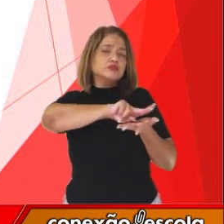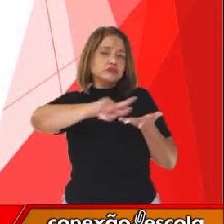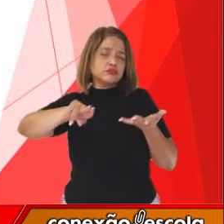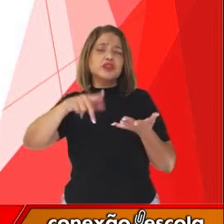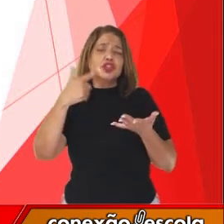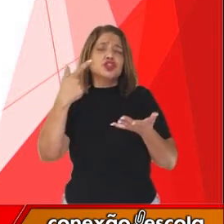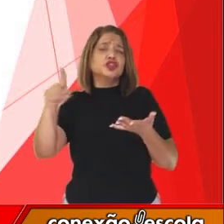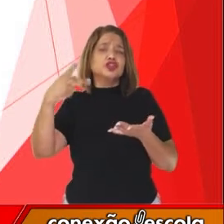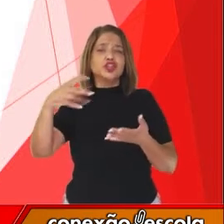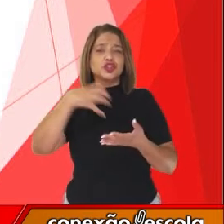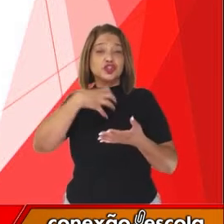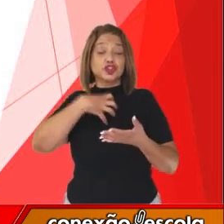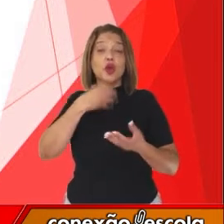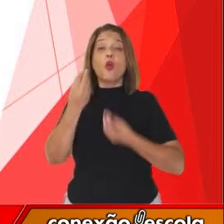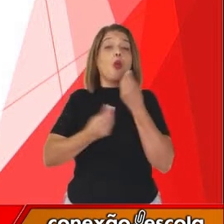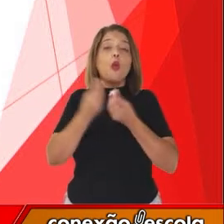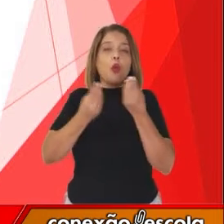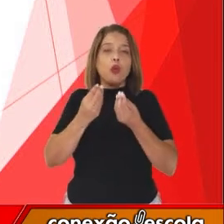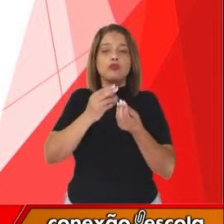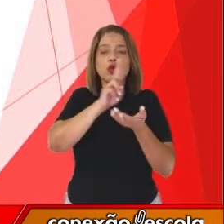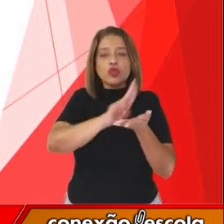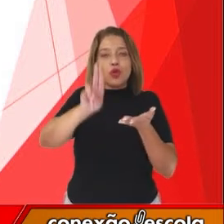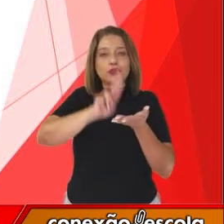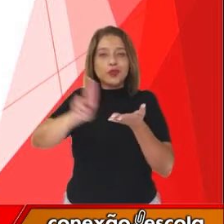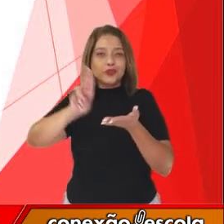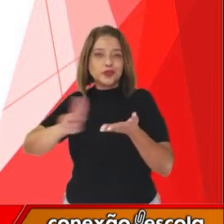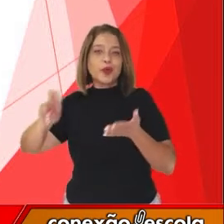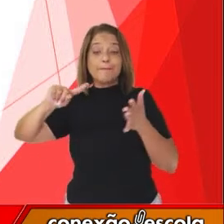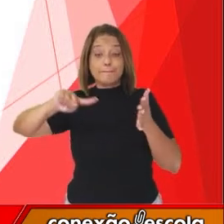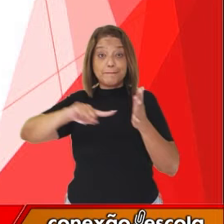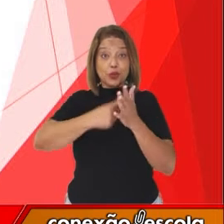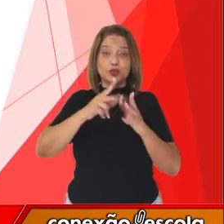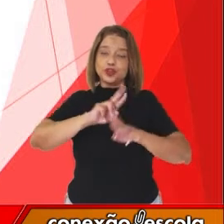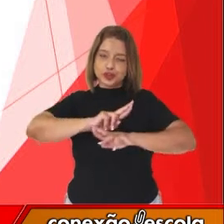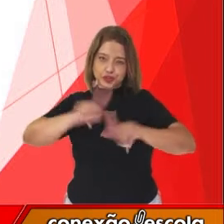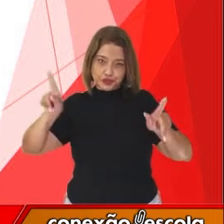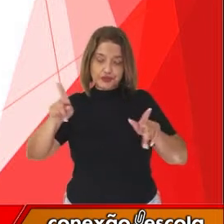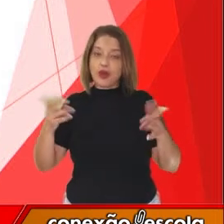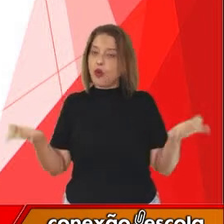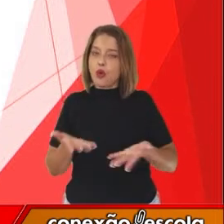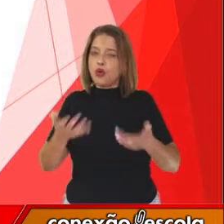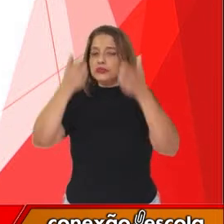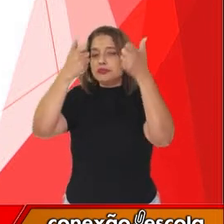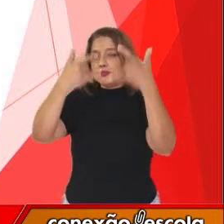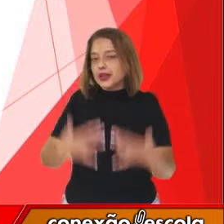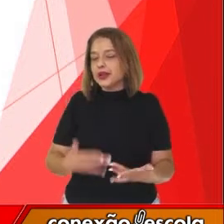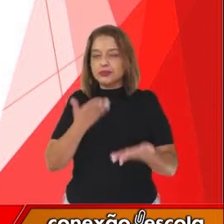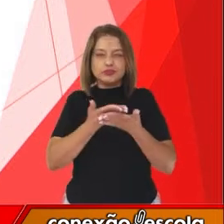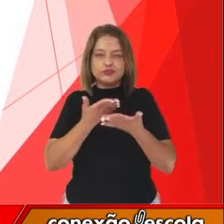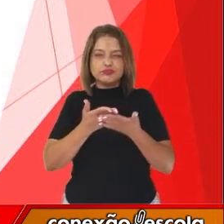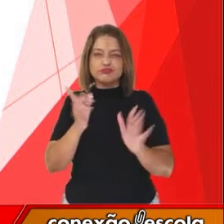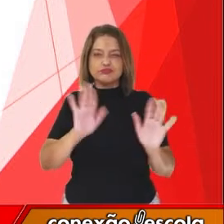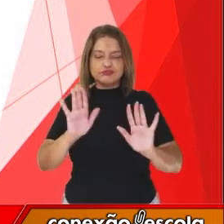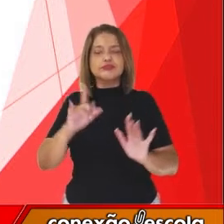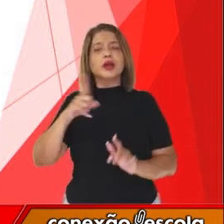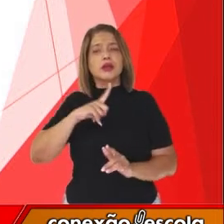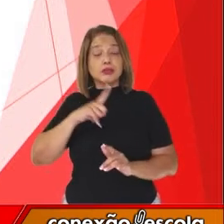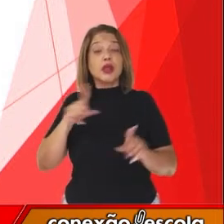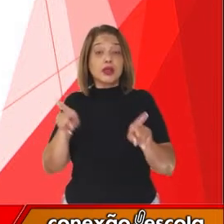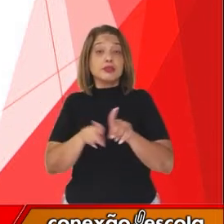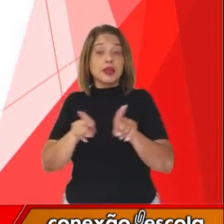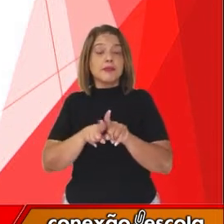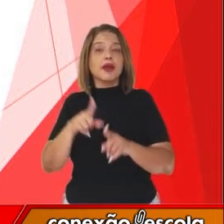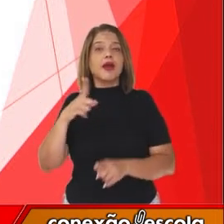jeito diferente de nomear esses pontos. Mas hoje nós não vamos estudar isso. E também existe um critério de 2